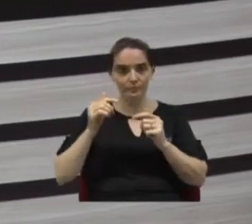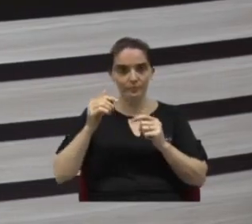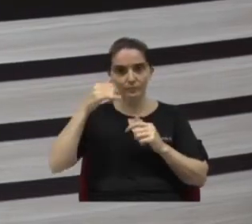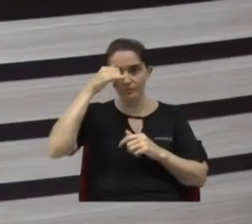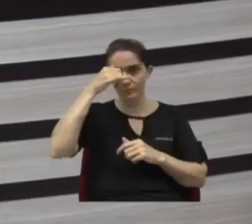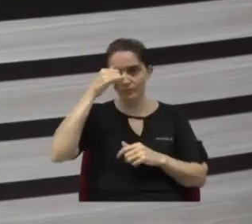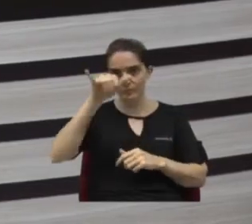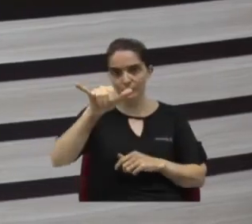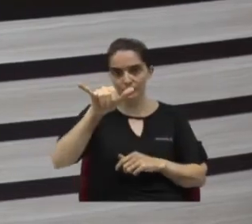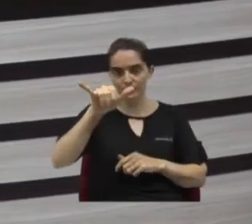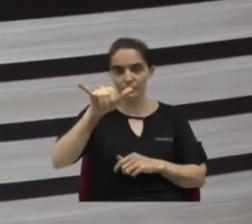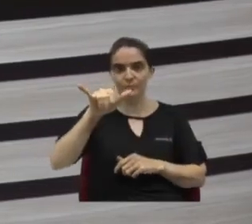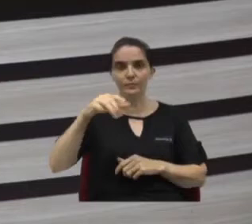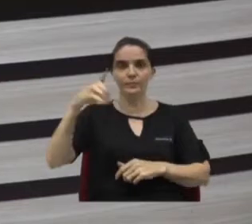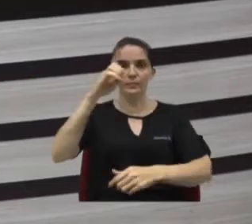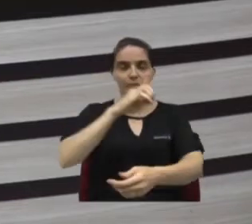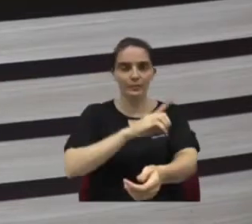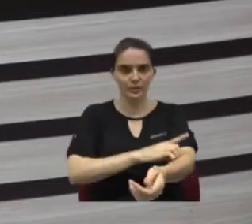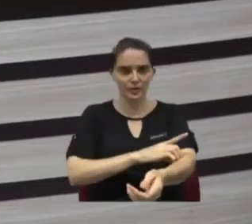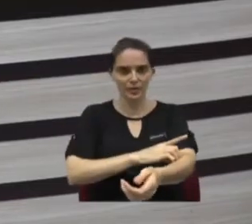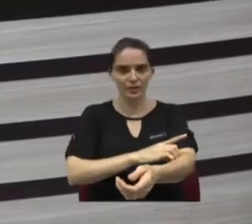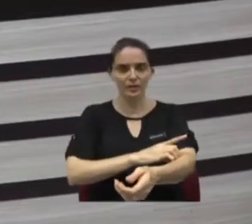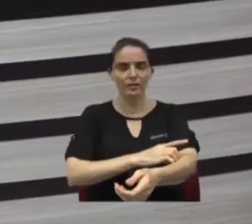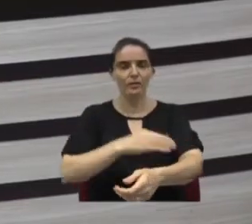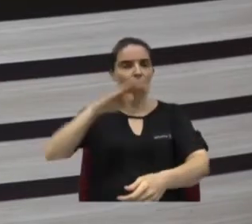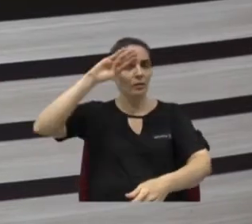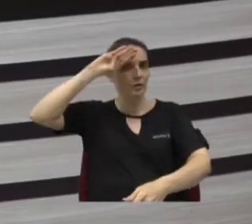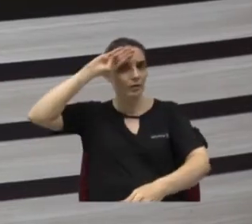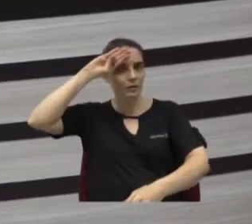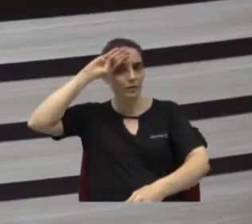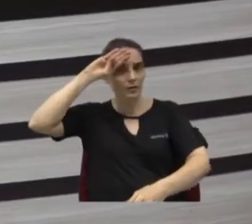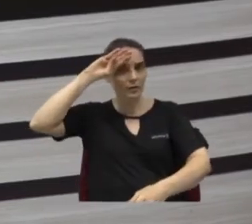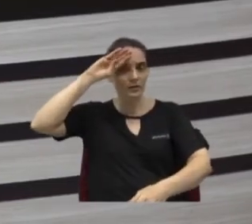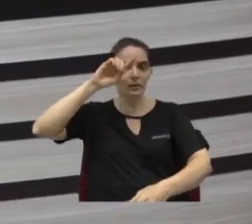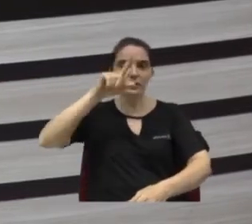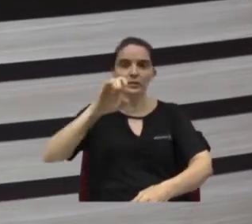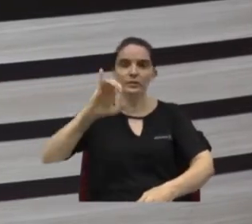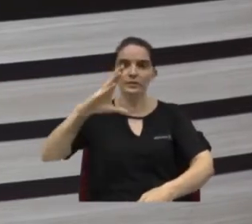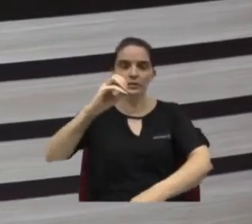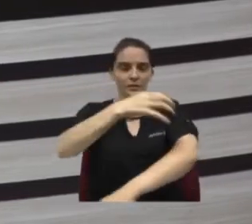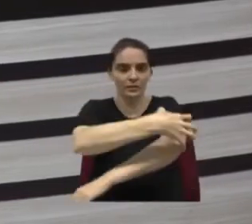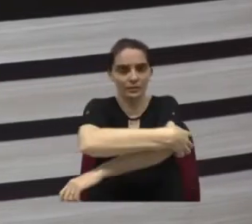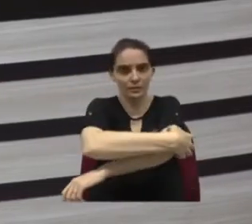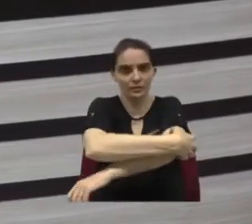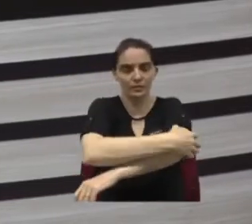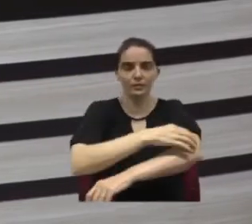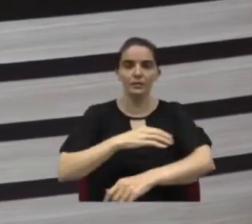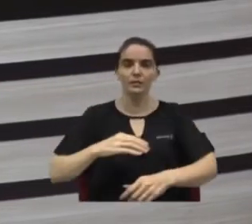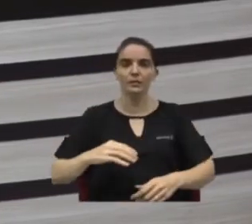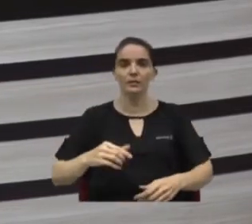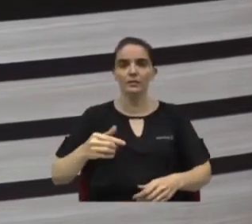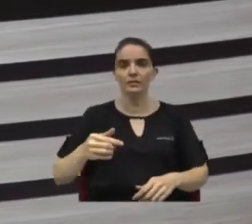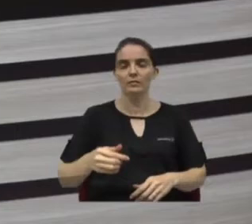dengue, chikungunya, zika e febre amarela no município de Limeira. Autoria, vereador Dr. Rafael Camargo.